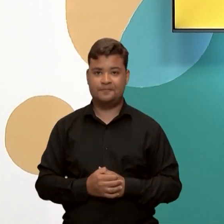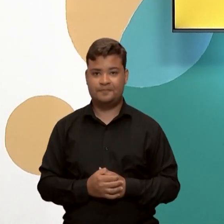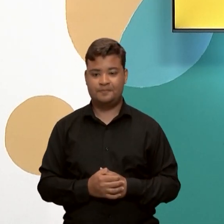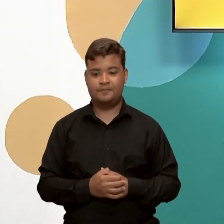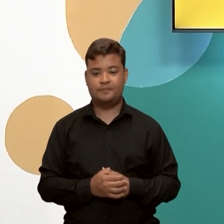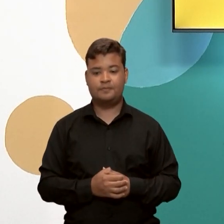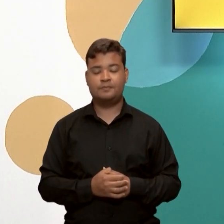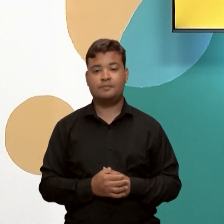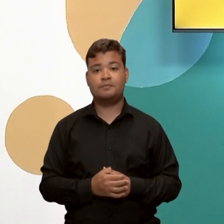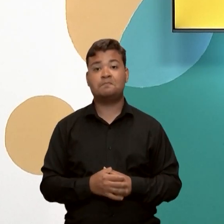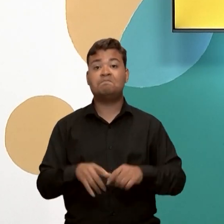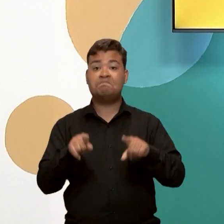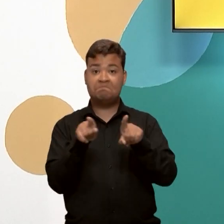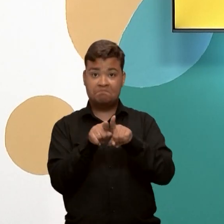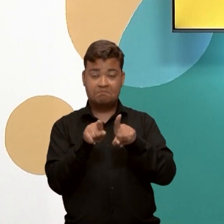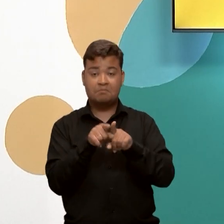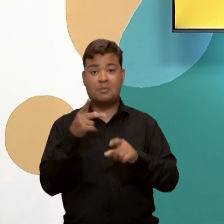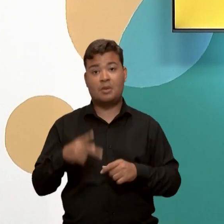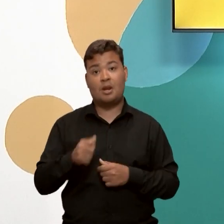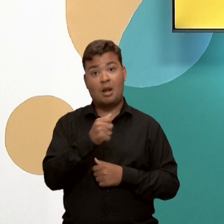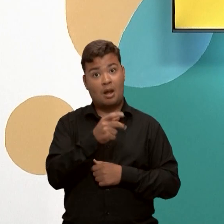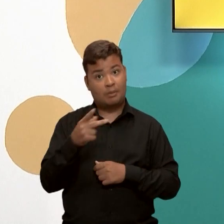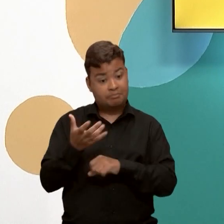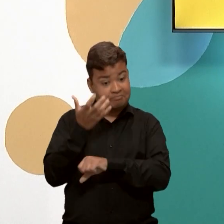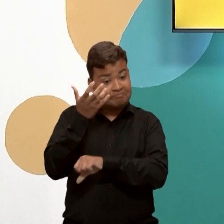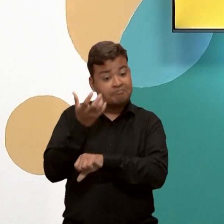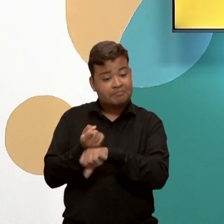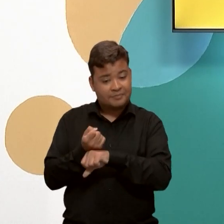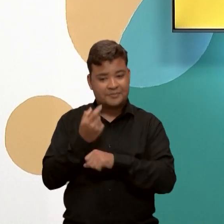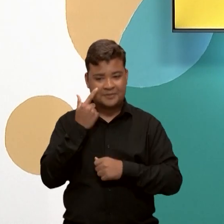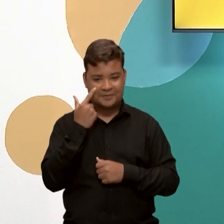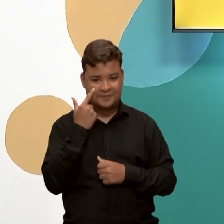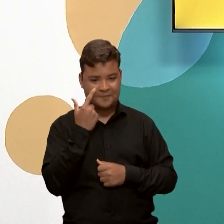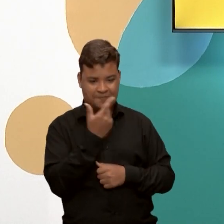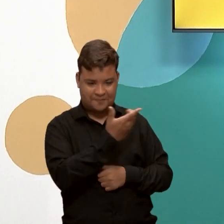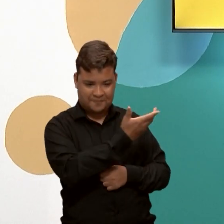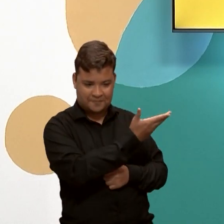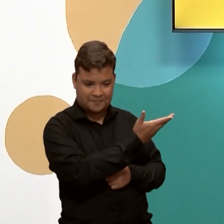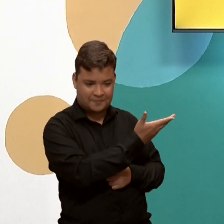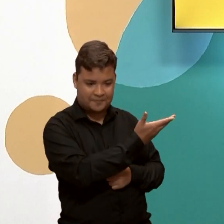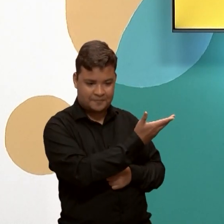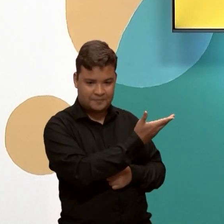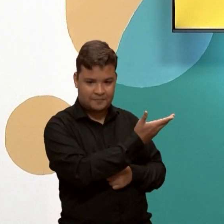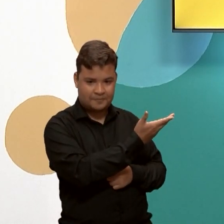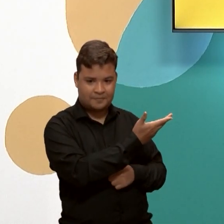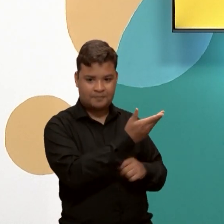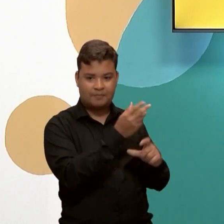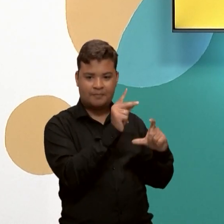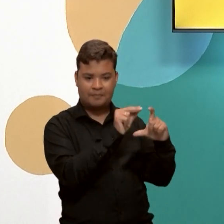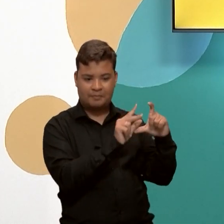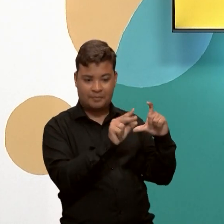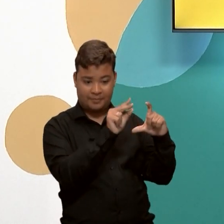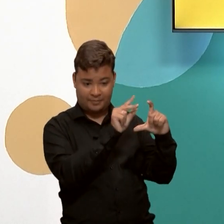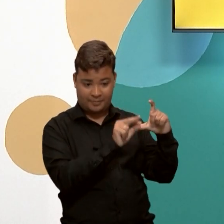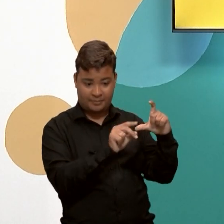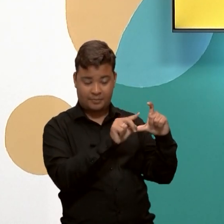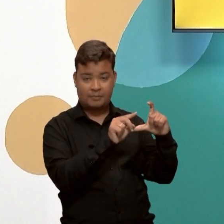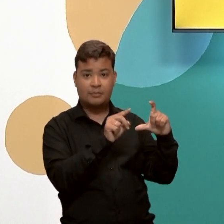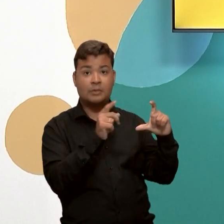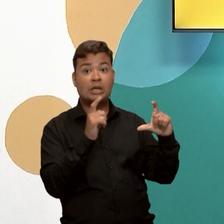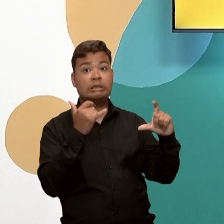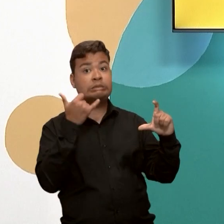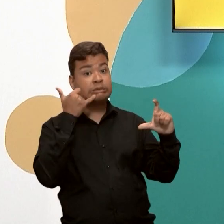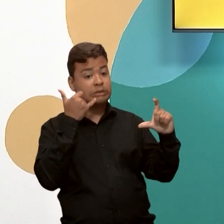629-9181-1406. Você também pode baixar o nosso aplicativo. Tá vendo que aparece um códigozinho digital, um QR Code aqui na tela? Você aponta o